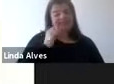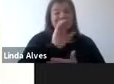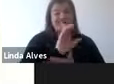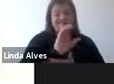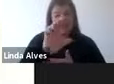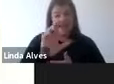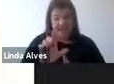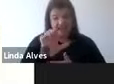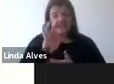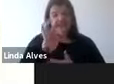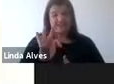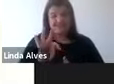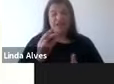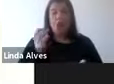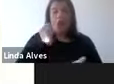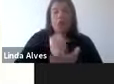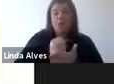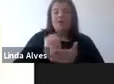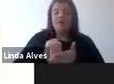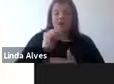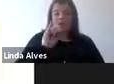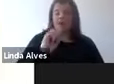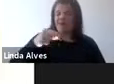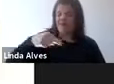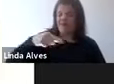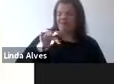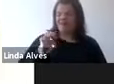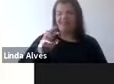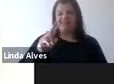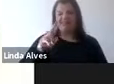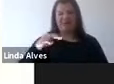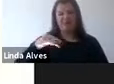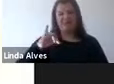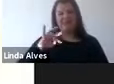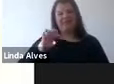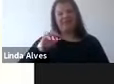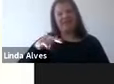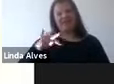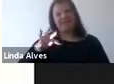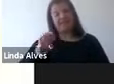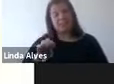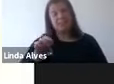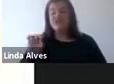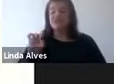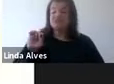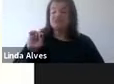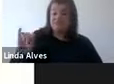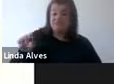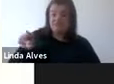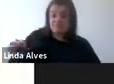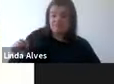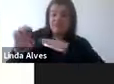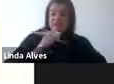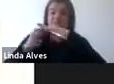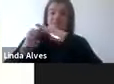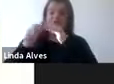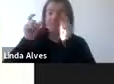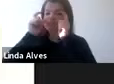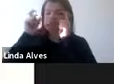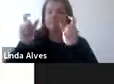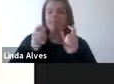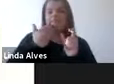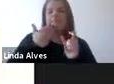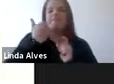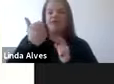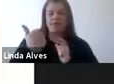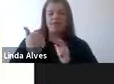A forma dessa contratação que se tornou pros interesses do empresário bastante eficaz, né? E